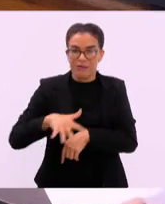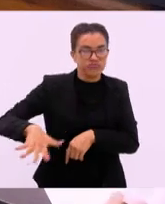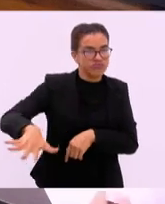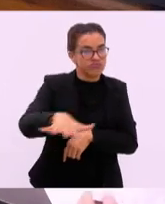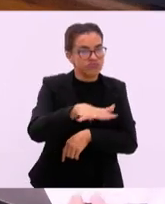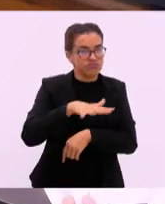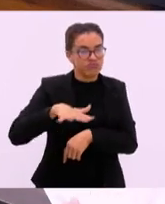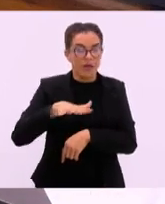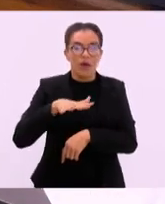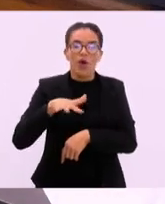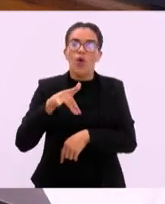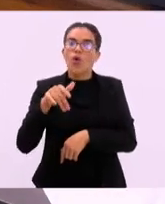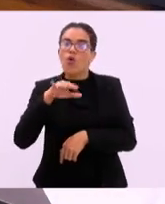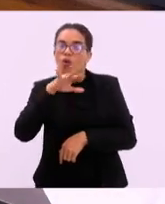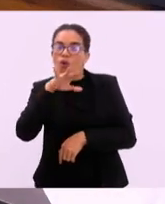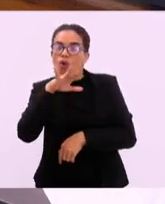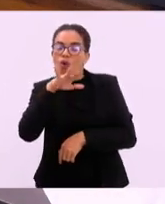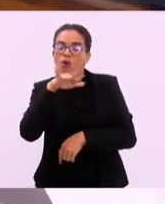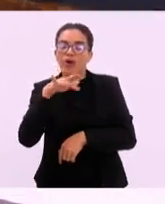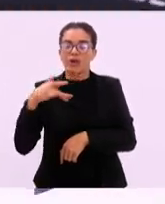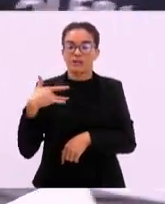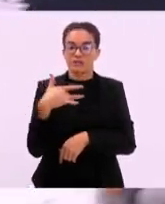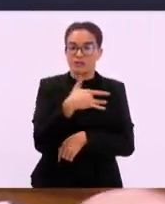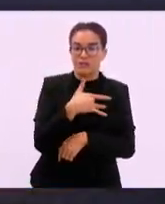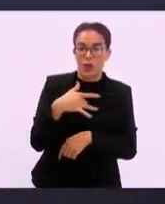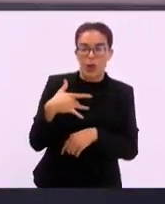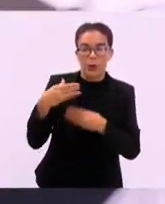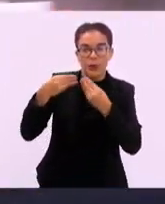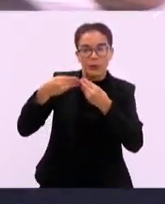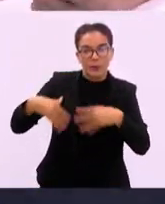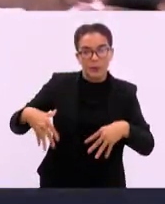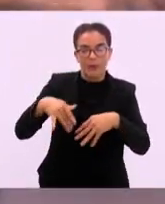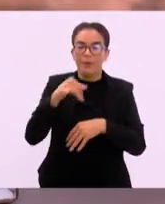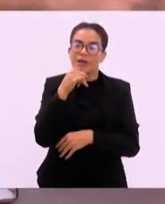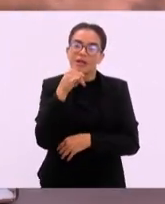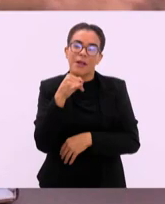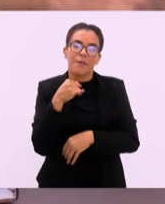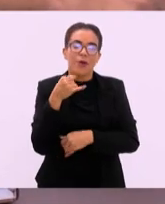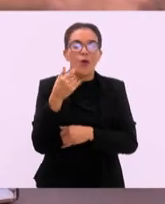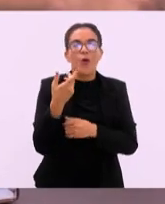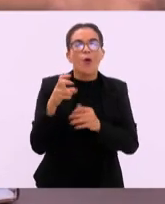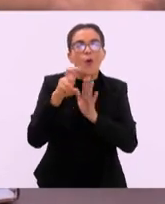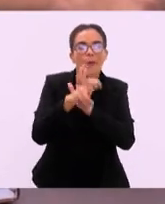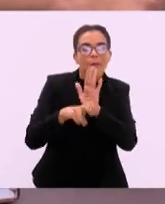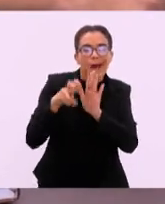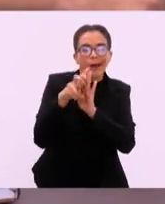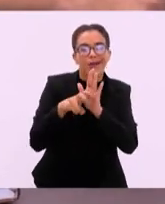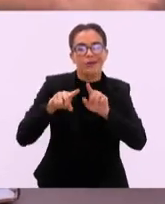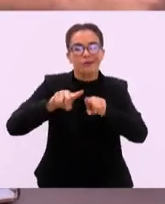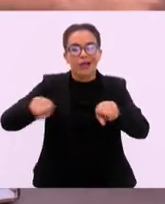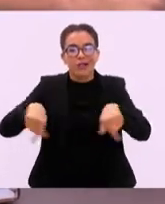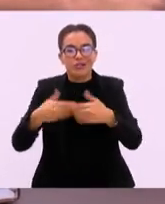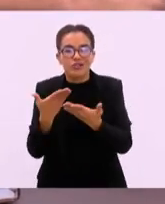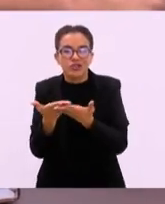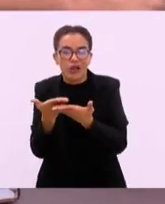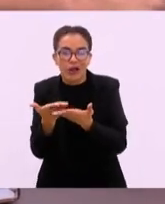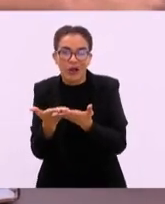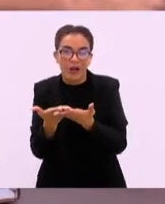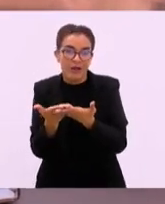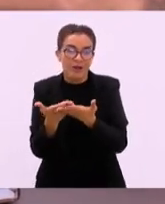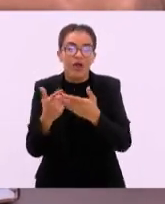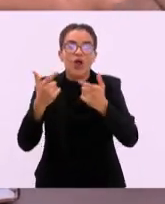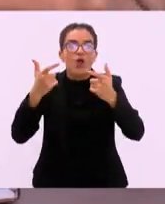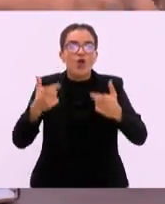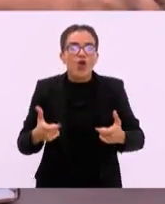para a saúde numa areia? Podia ser até num parquinho dentro de uma escola, de uma praça. As tradicionais